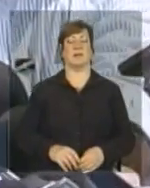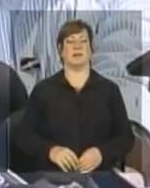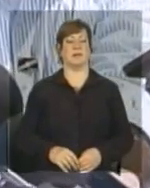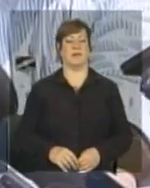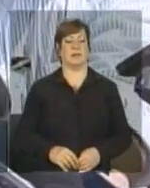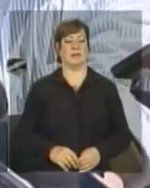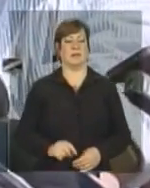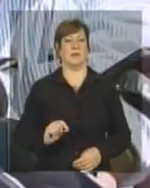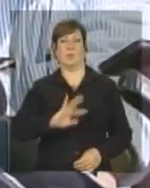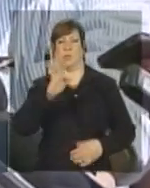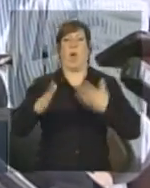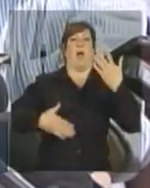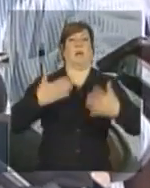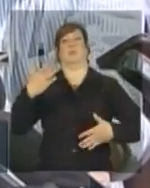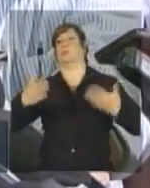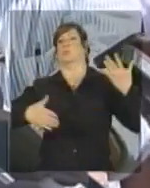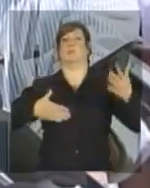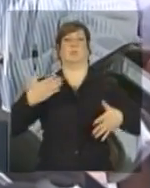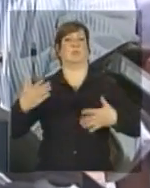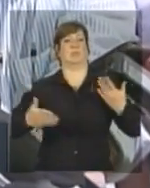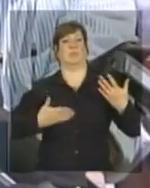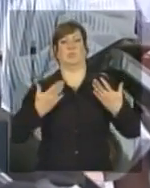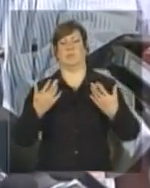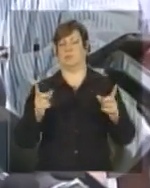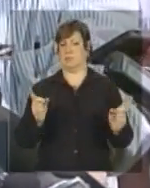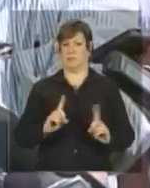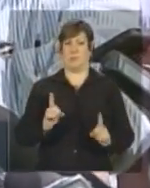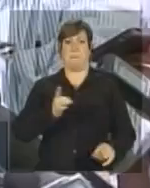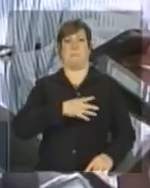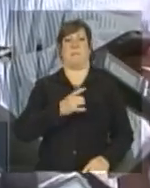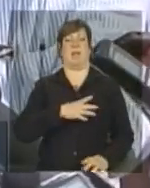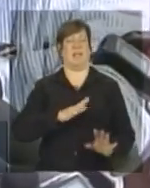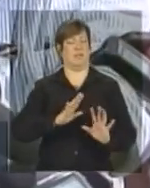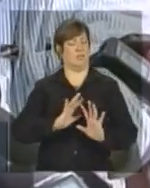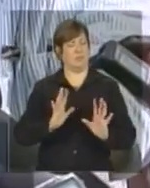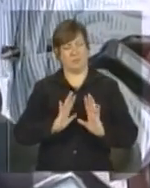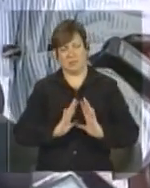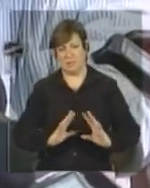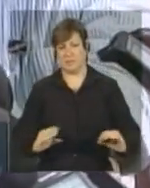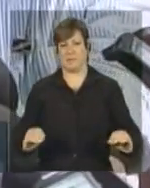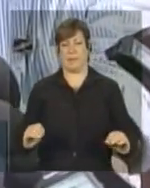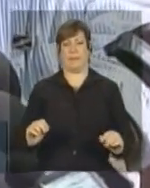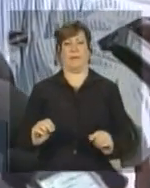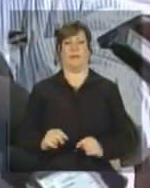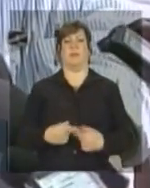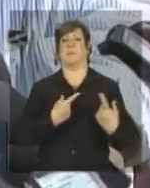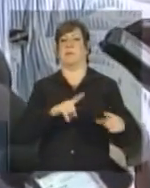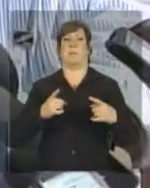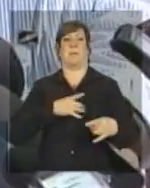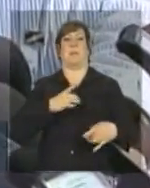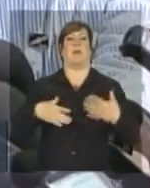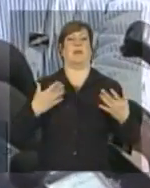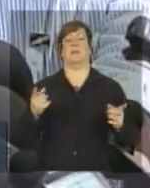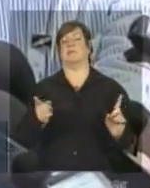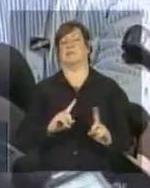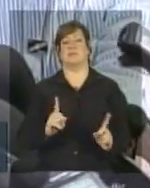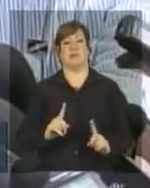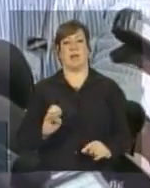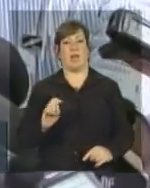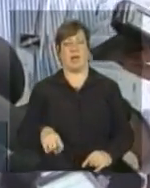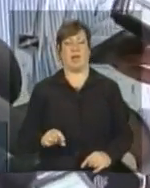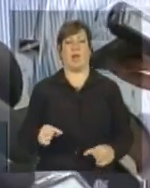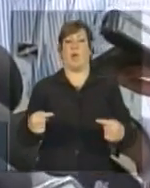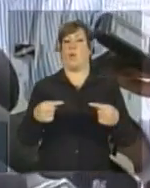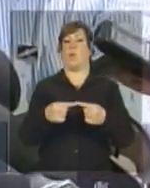o pânico, instaurar o medo, criar situações que não são aquelas compatíveis com